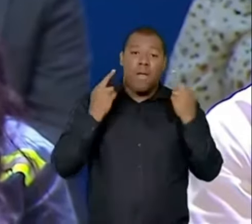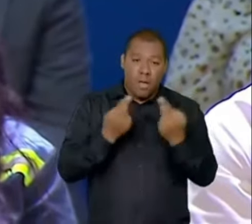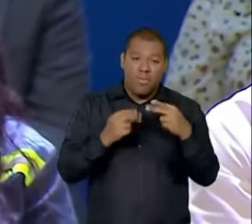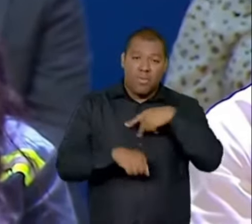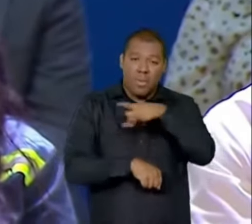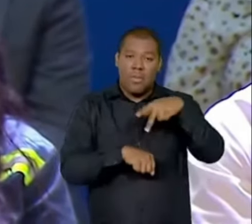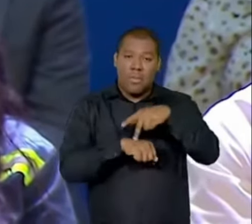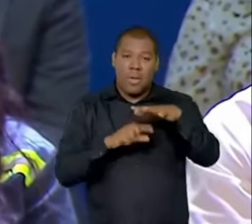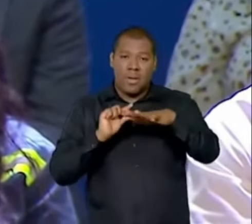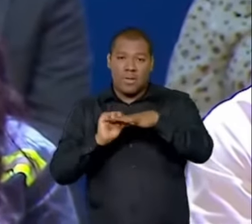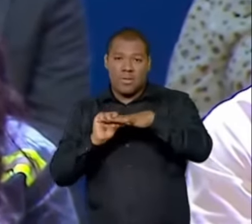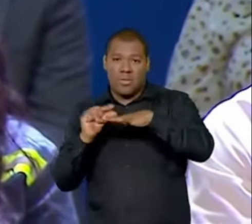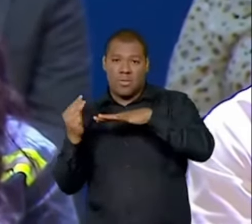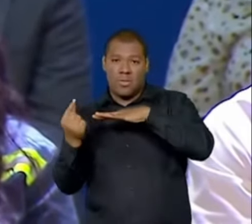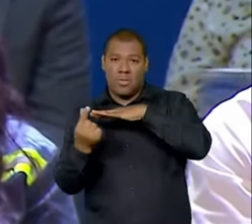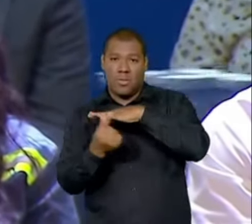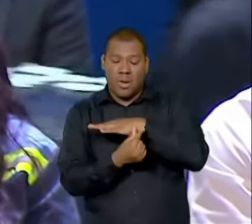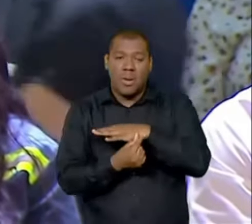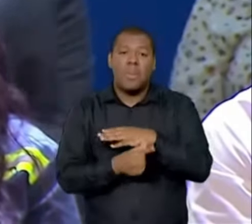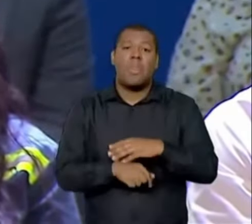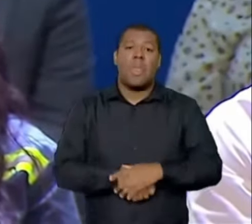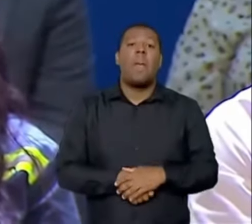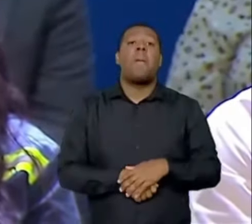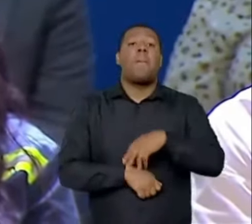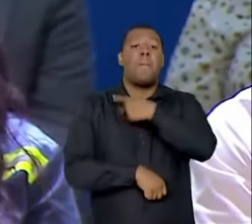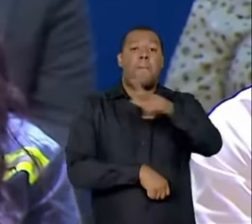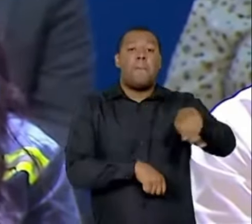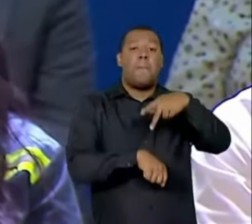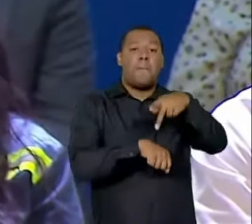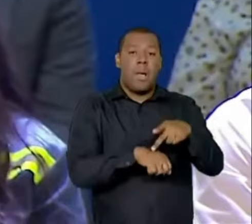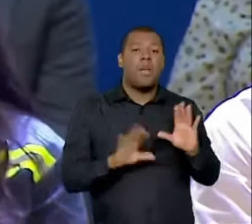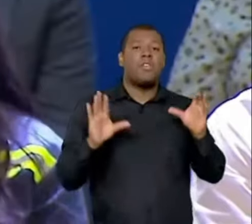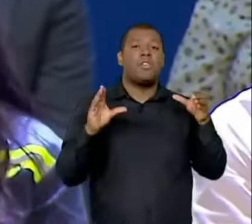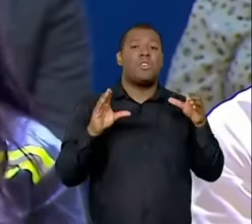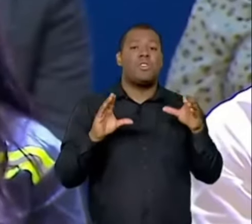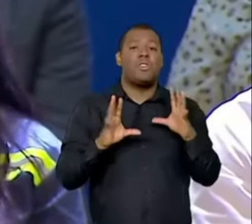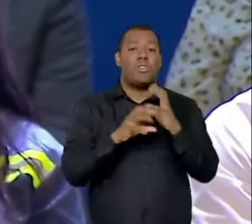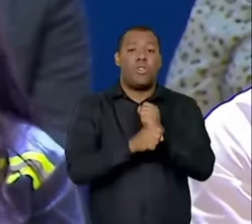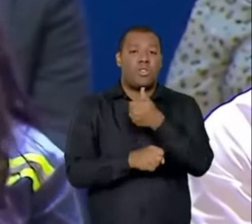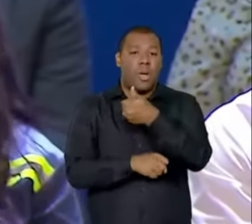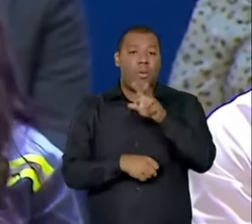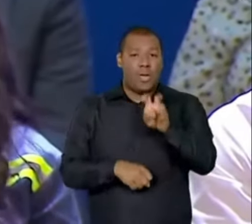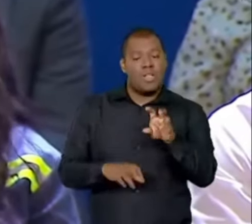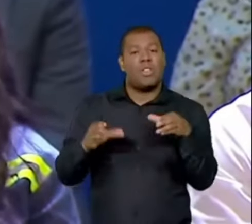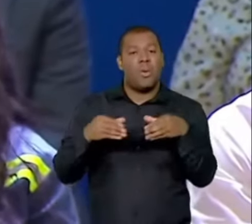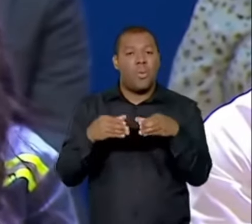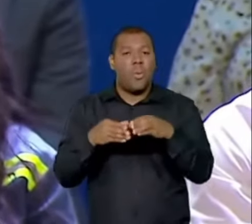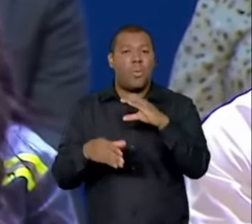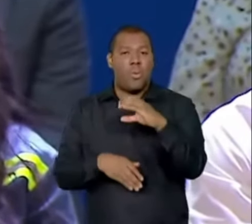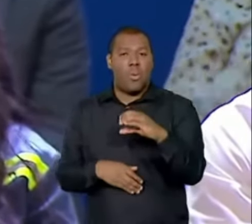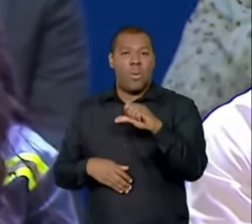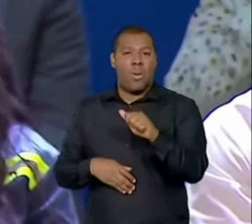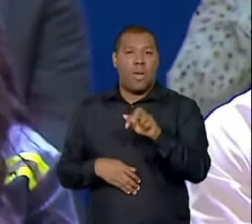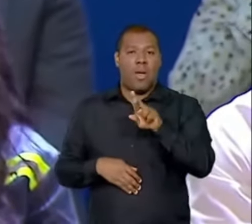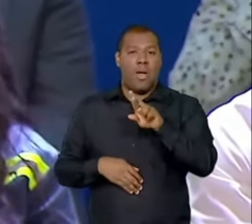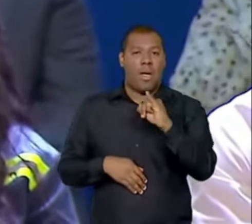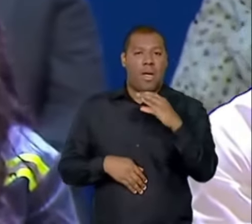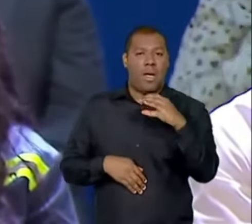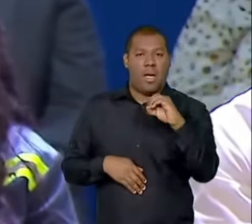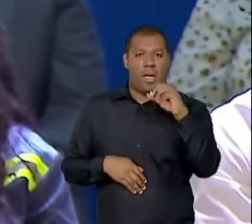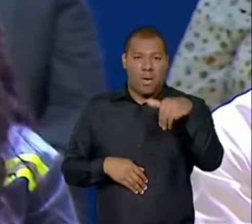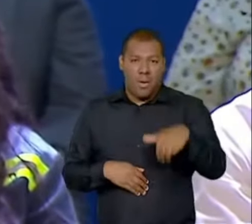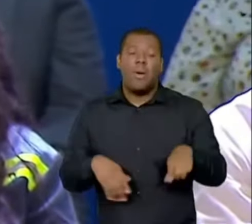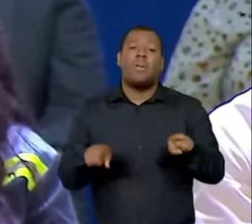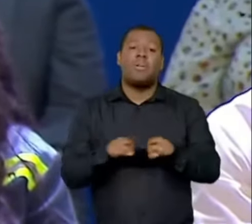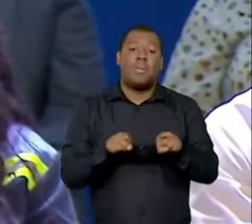Georgetown com 15 países do CARICOM. E acabei de fazer uma reunião com 33 países da